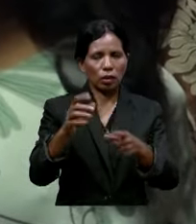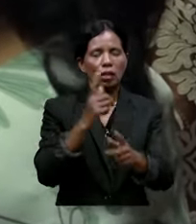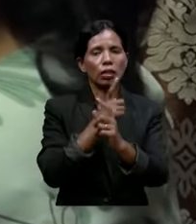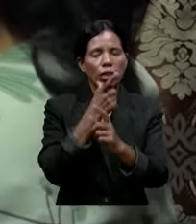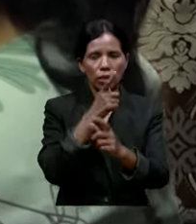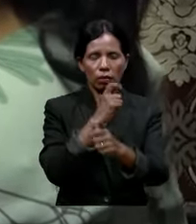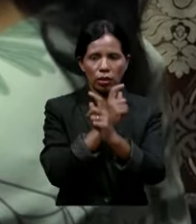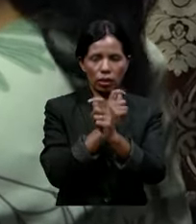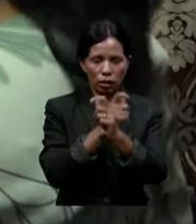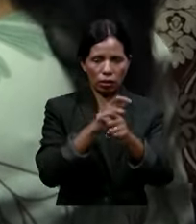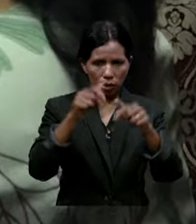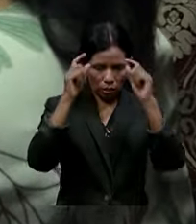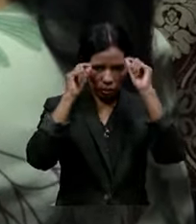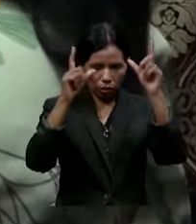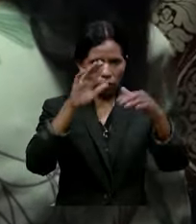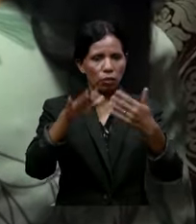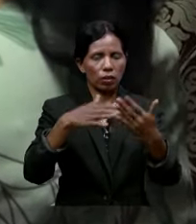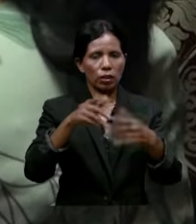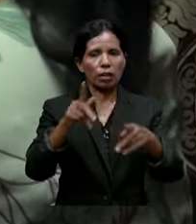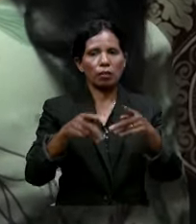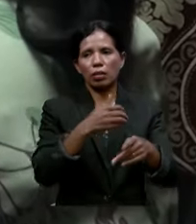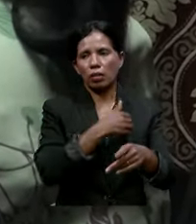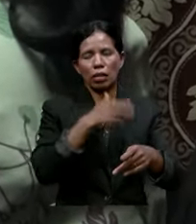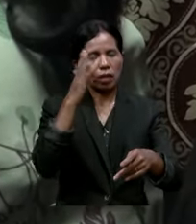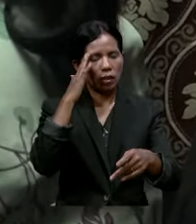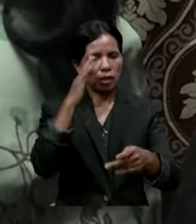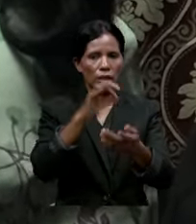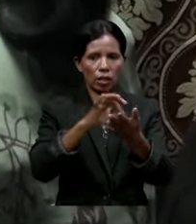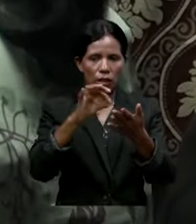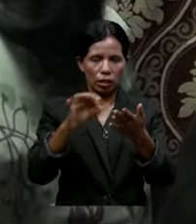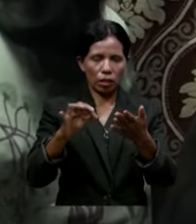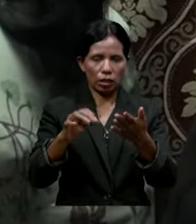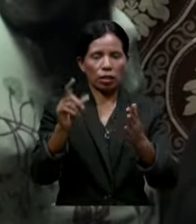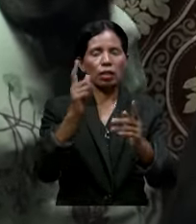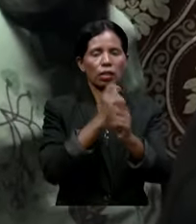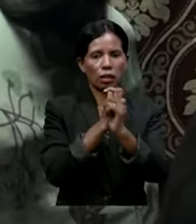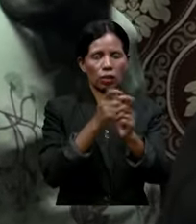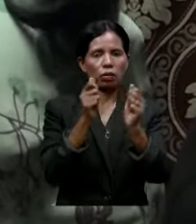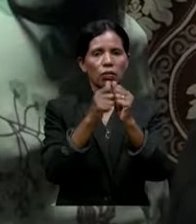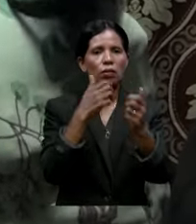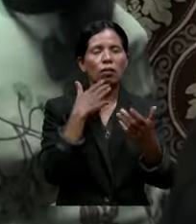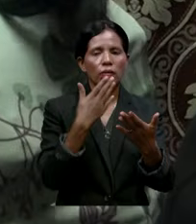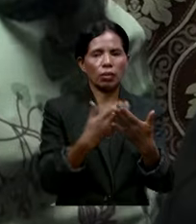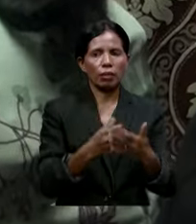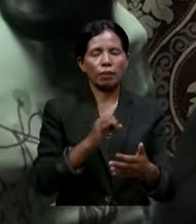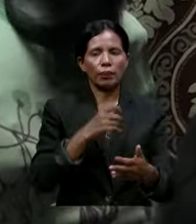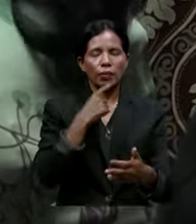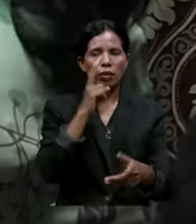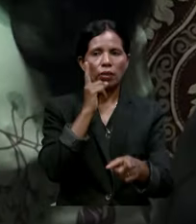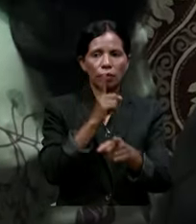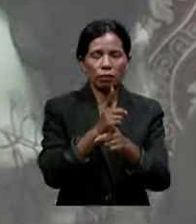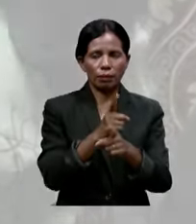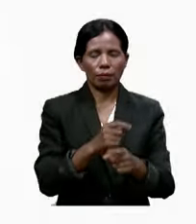a território nacional, tamba maioria komunidade sedau katene hakerek ortografia tetun hodiak. Eta hau tu dian lo juni kete